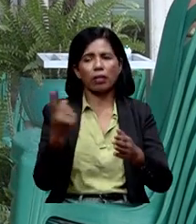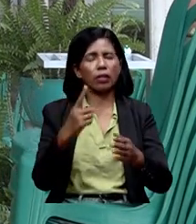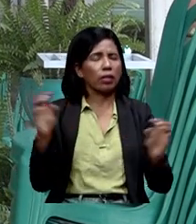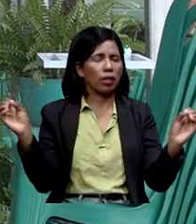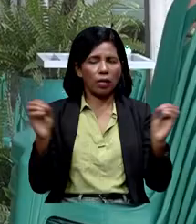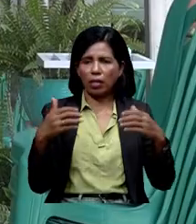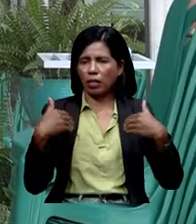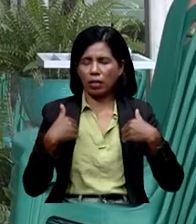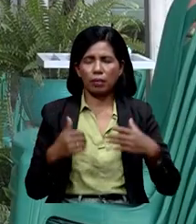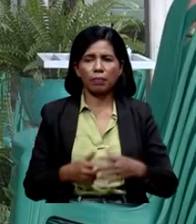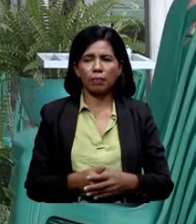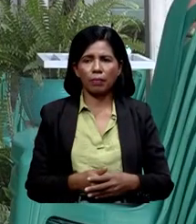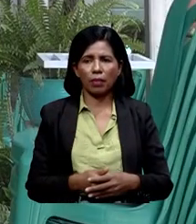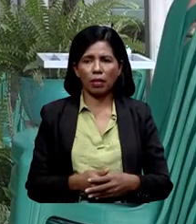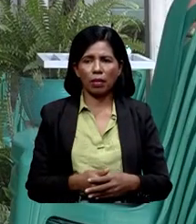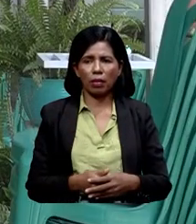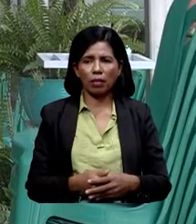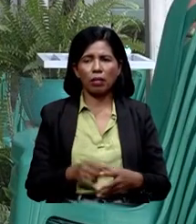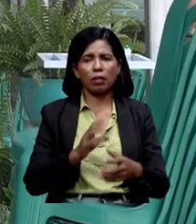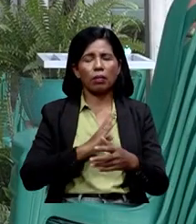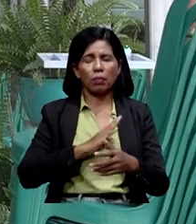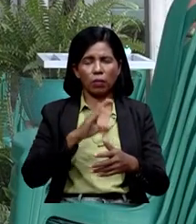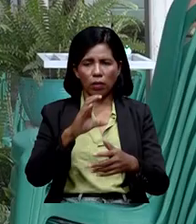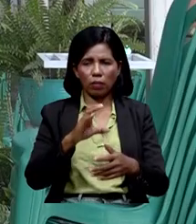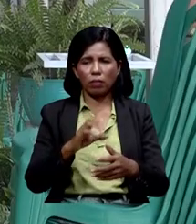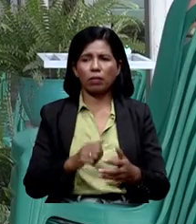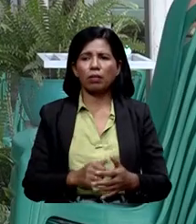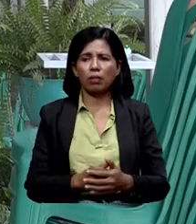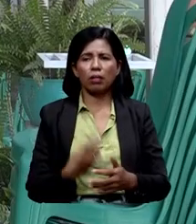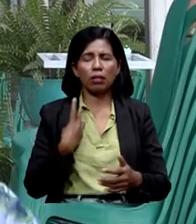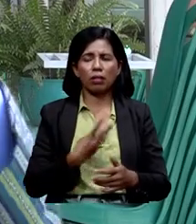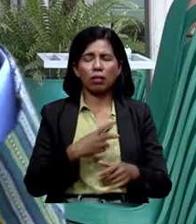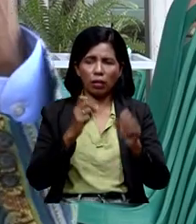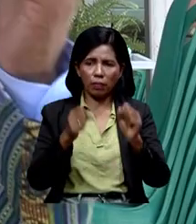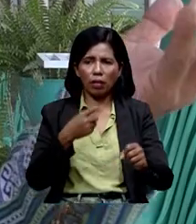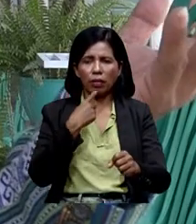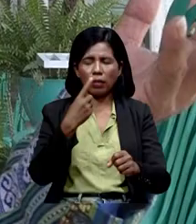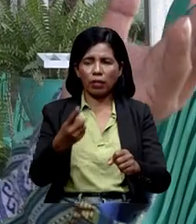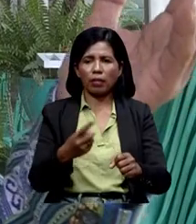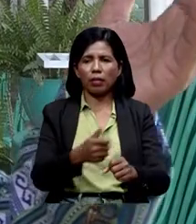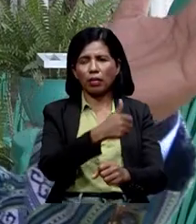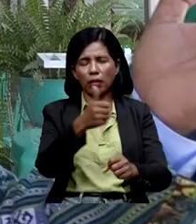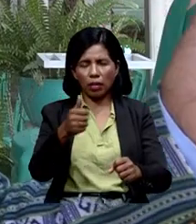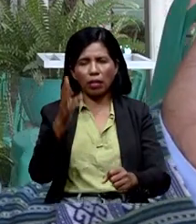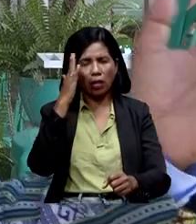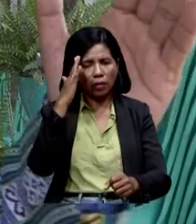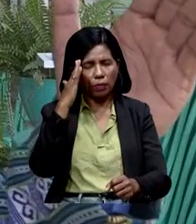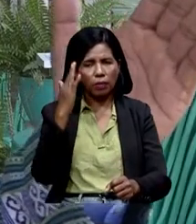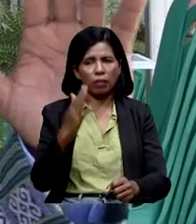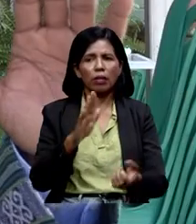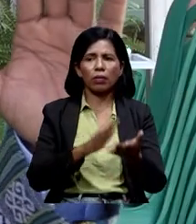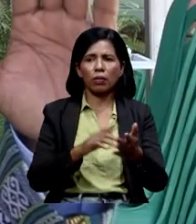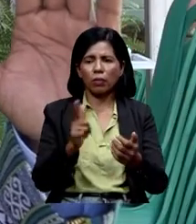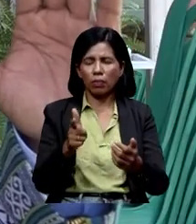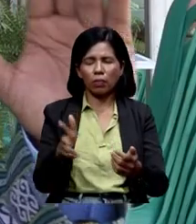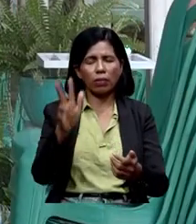iha ane normalmente bokau itabele ida ida kano impa se escola ro nuro